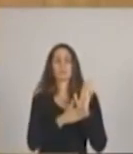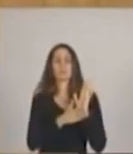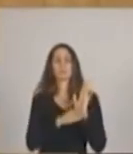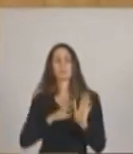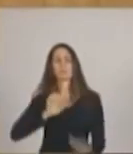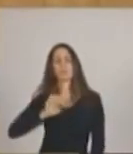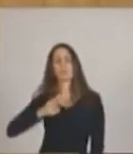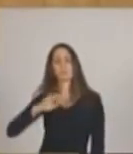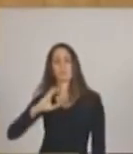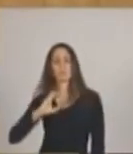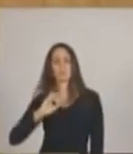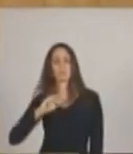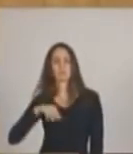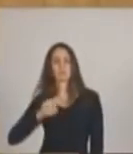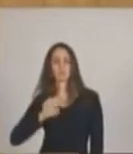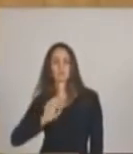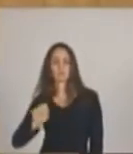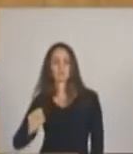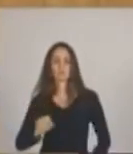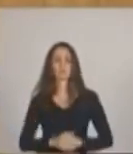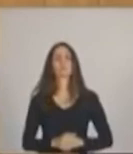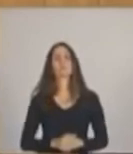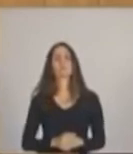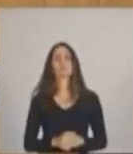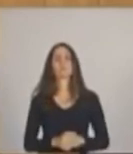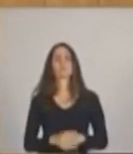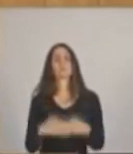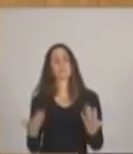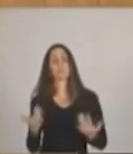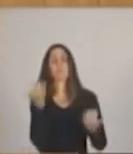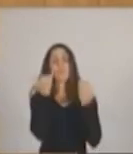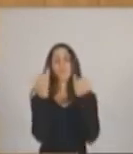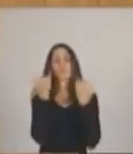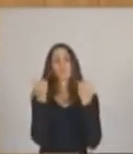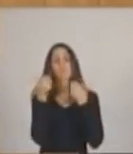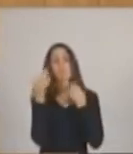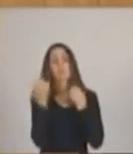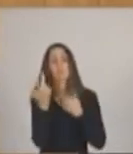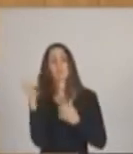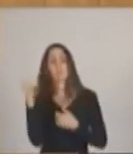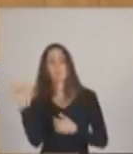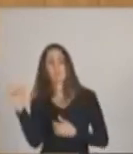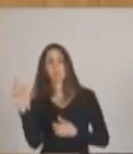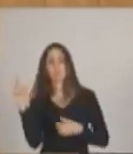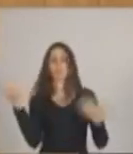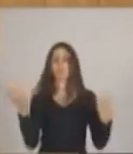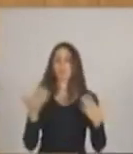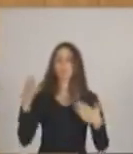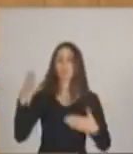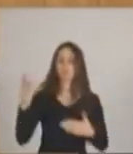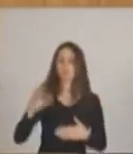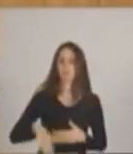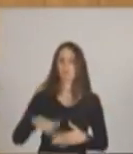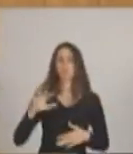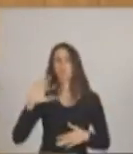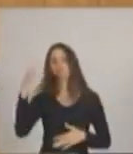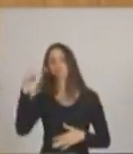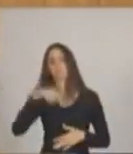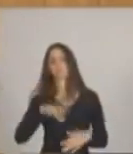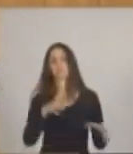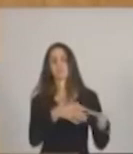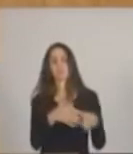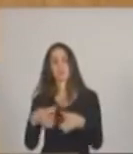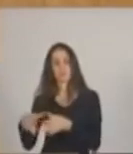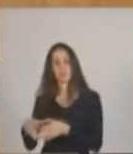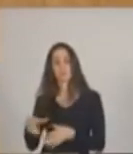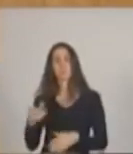Musso, presidente da Assembleia. Então, mais informações sobre o que aconteceu aqui na tarde de hoje, também nas comissões da casa, você